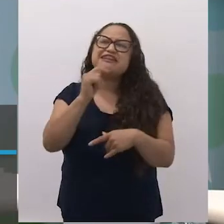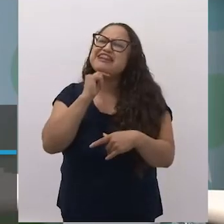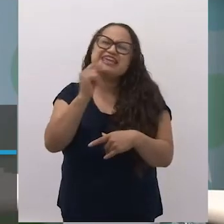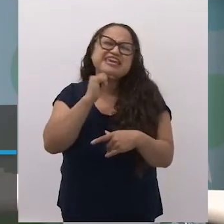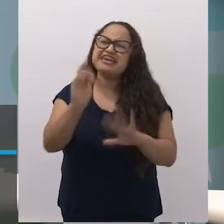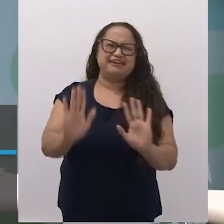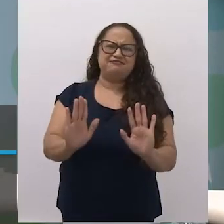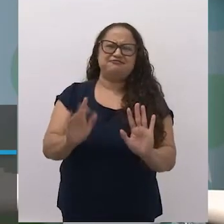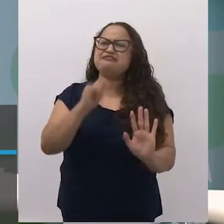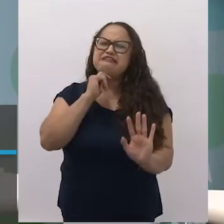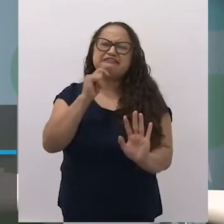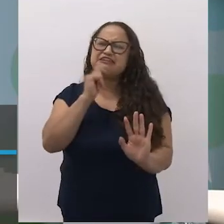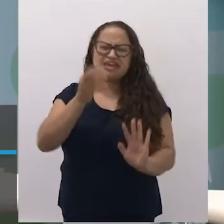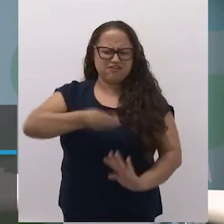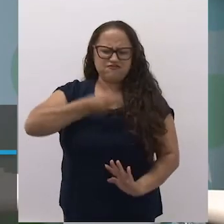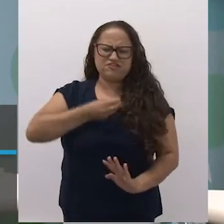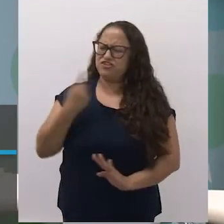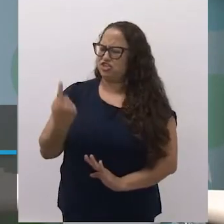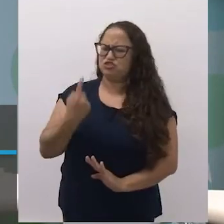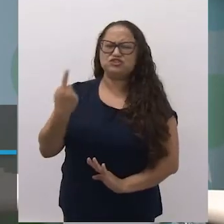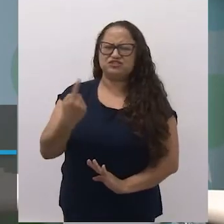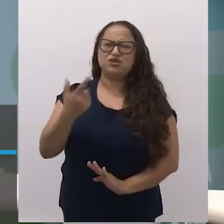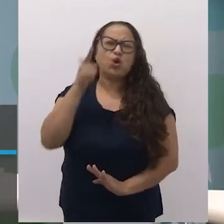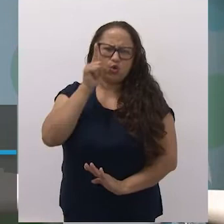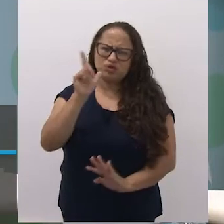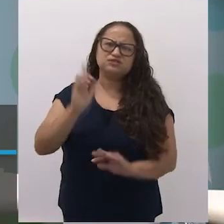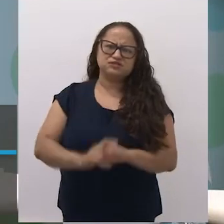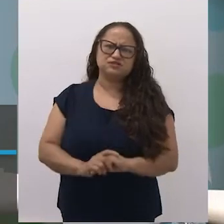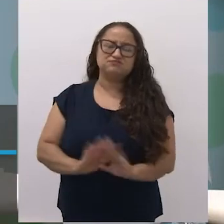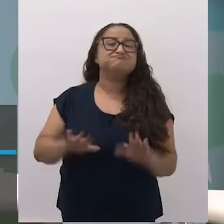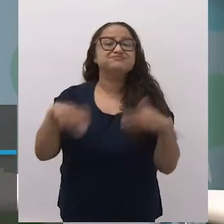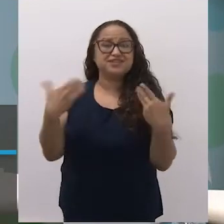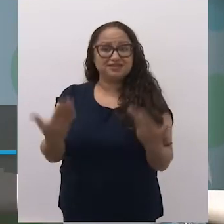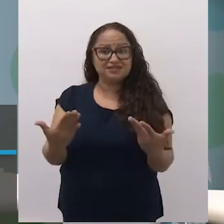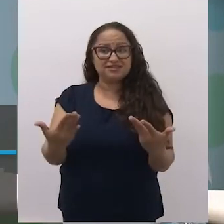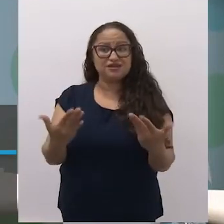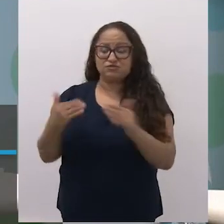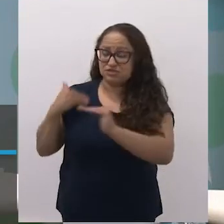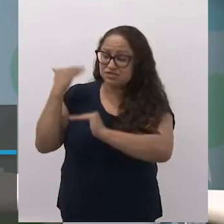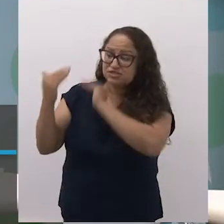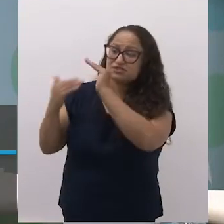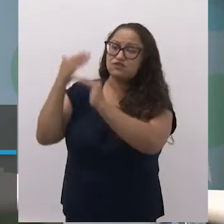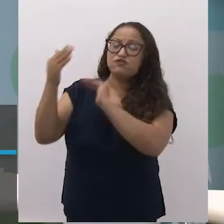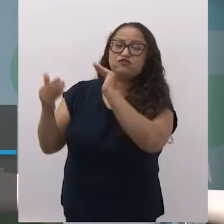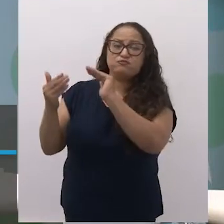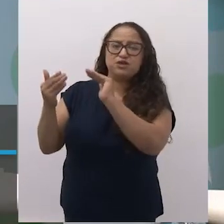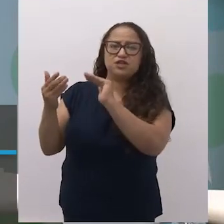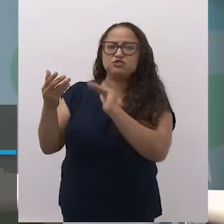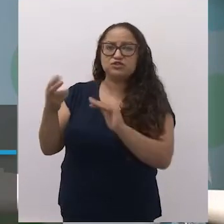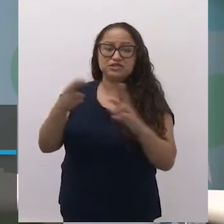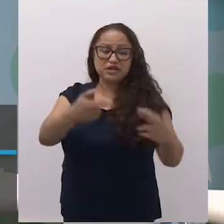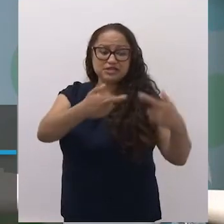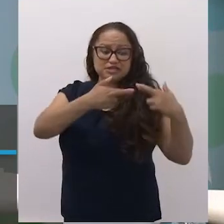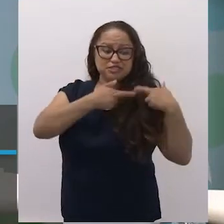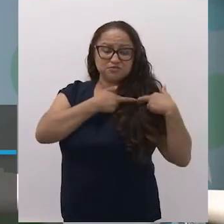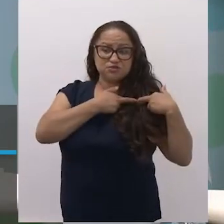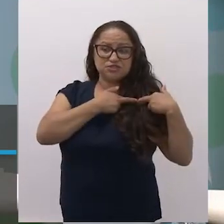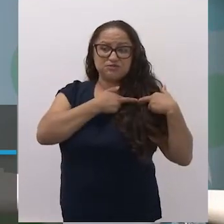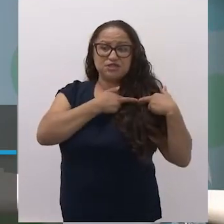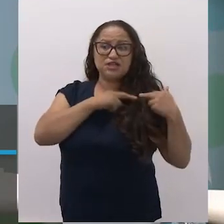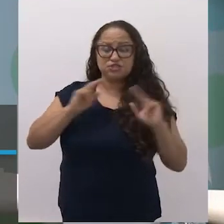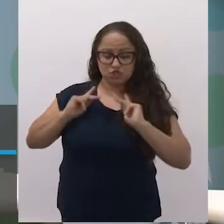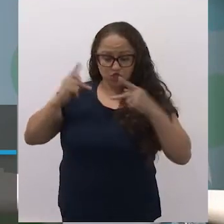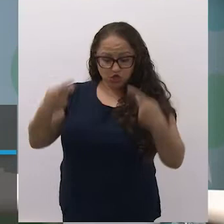Exatamente ninguém consegue viver sozinho. Então, esse desenvolvimento, essa maturação, essa responsabilidade que o ser